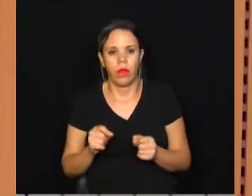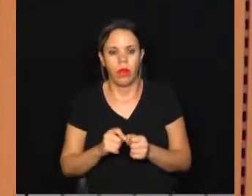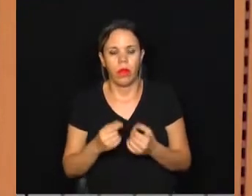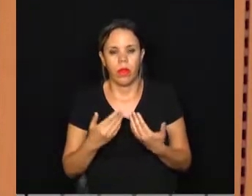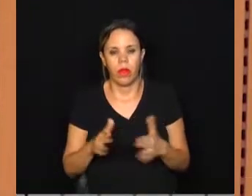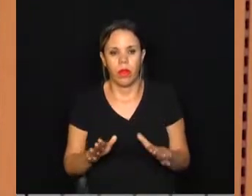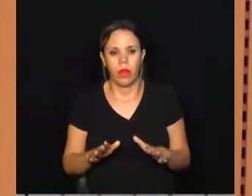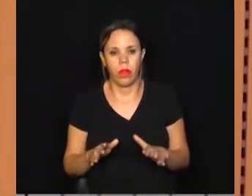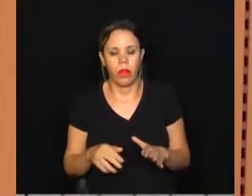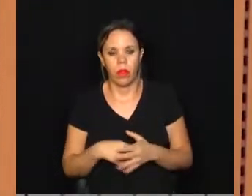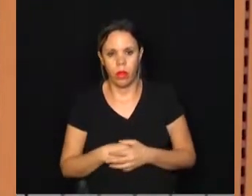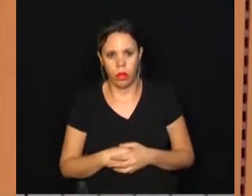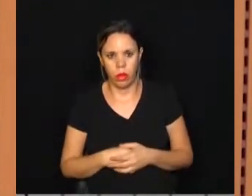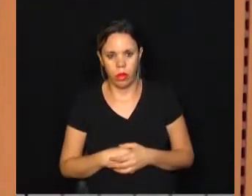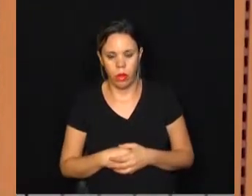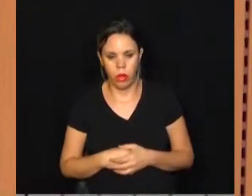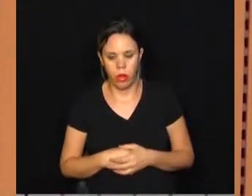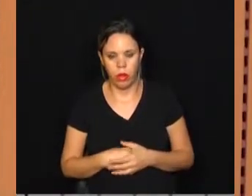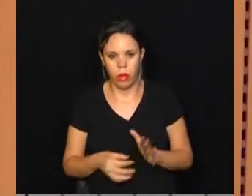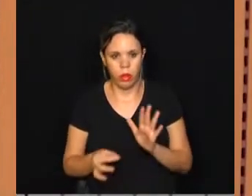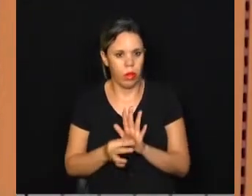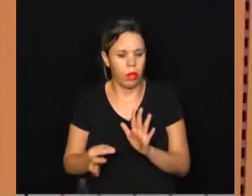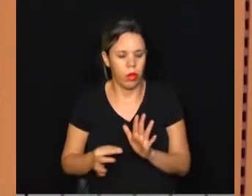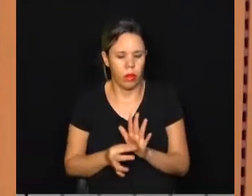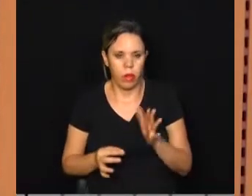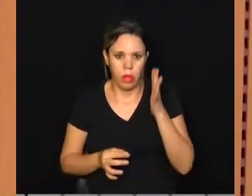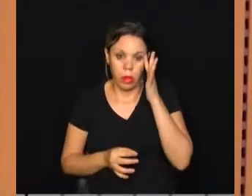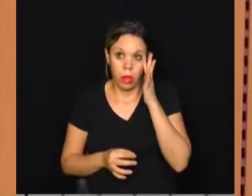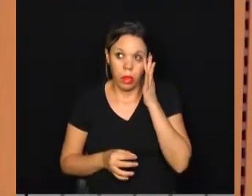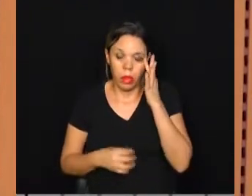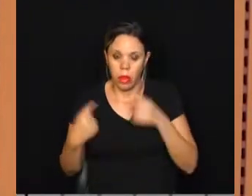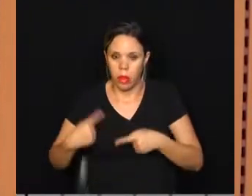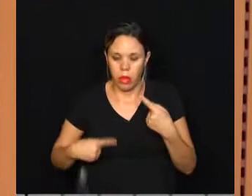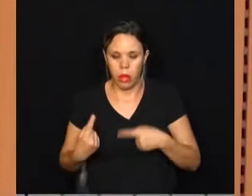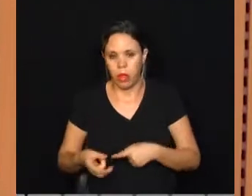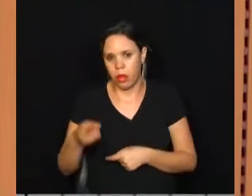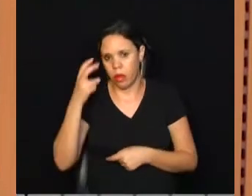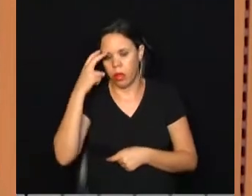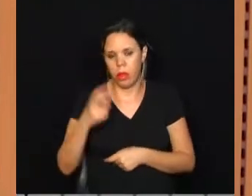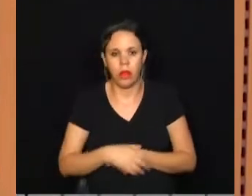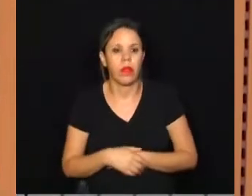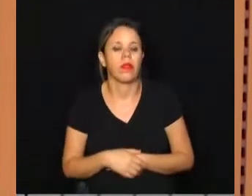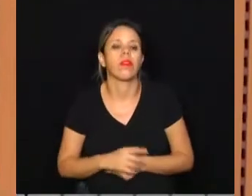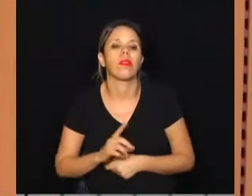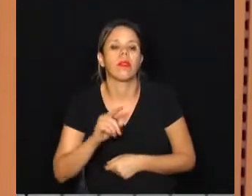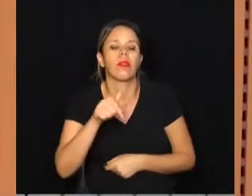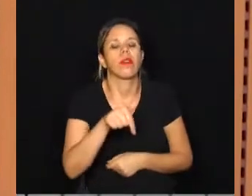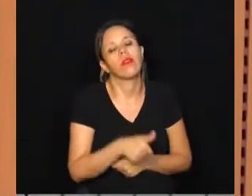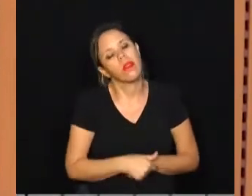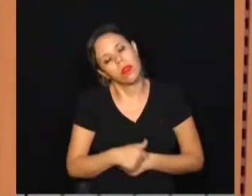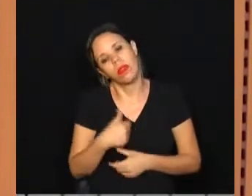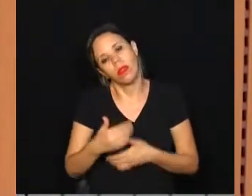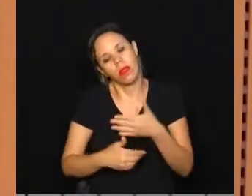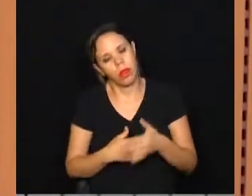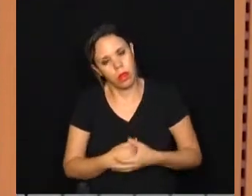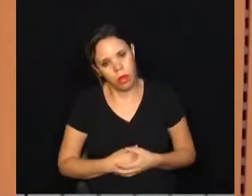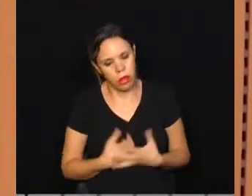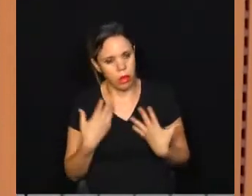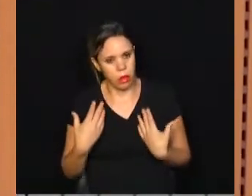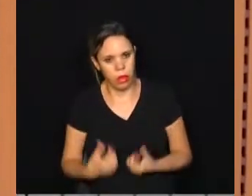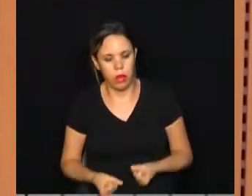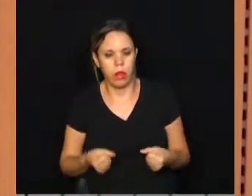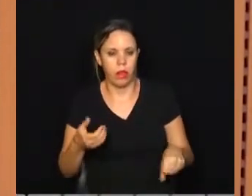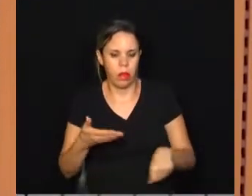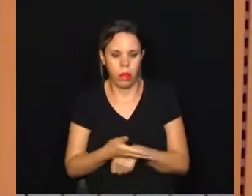saudação e as suas colocações aqui dessa questão da política cultural, e logo na sequência nós vamos passar